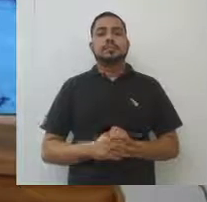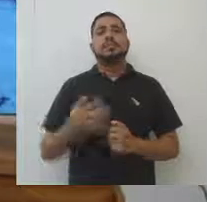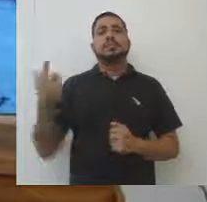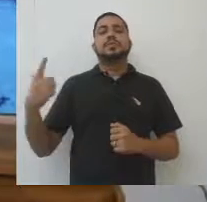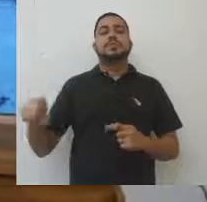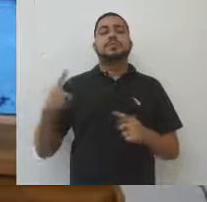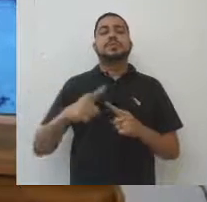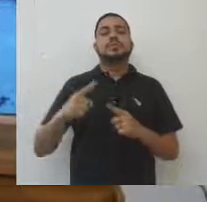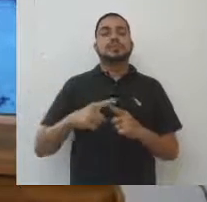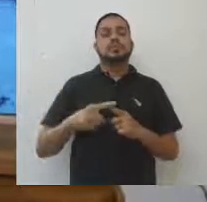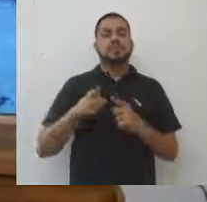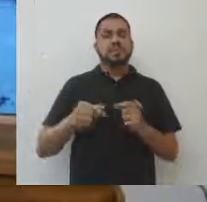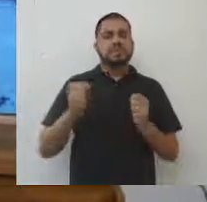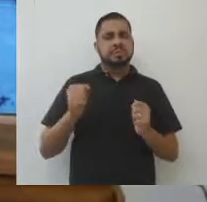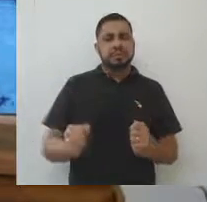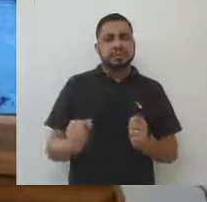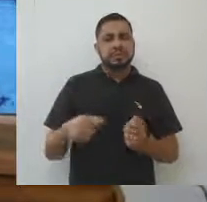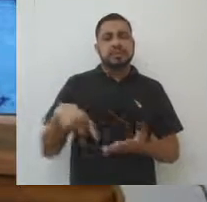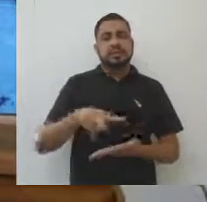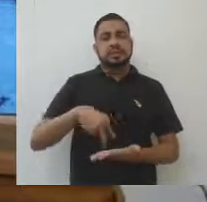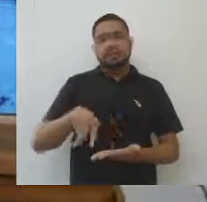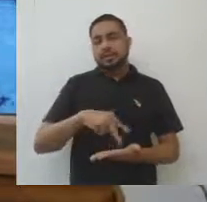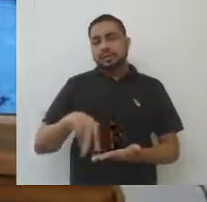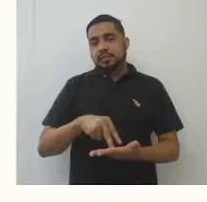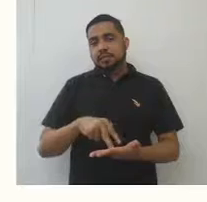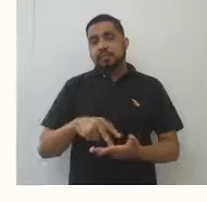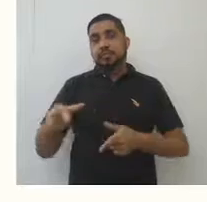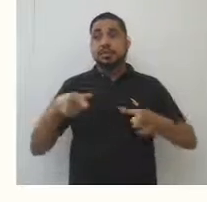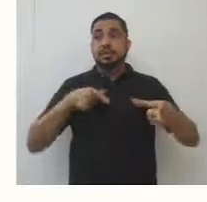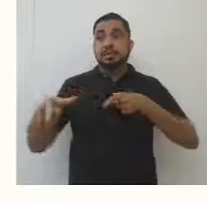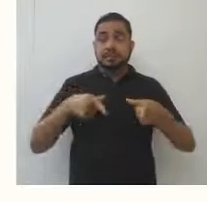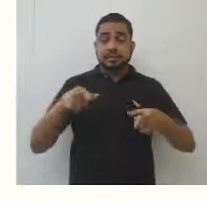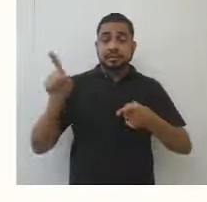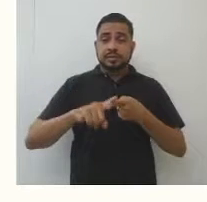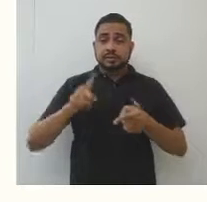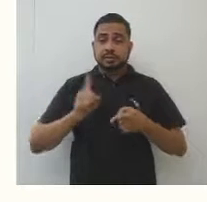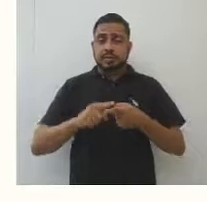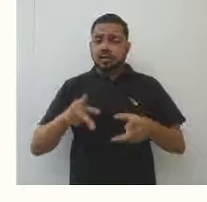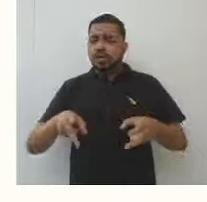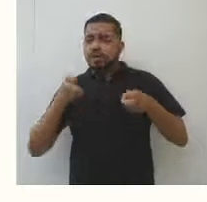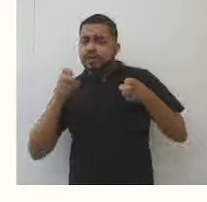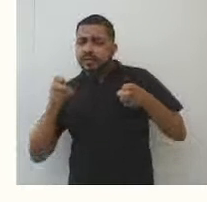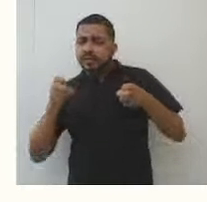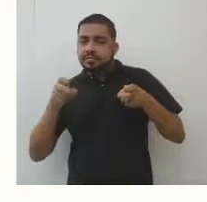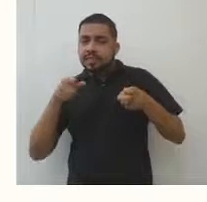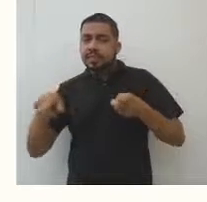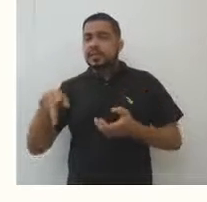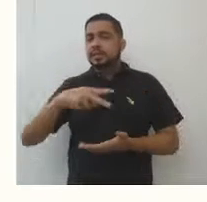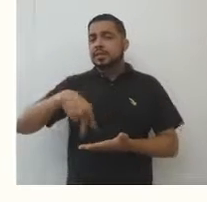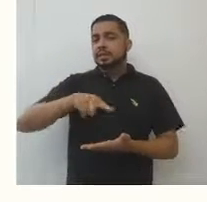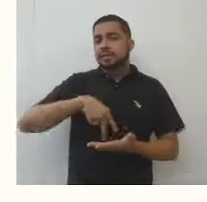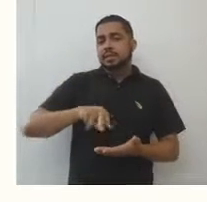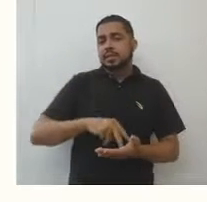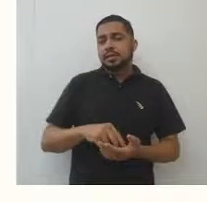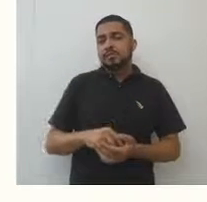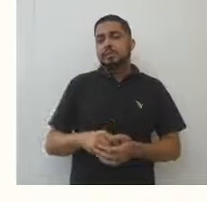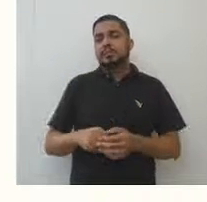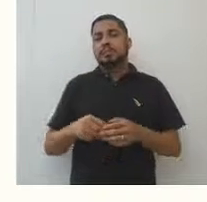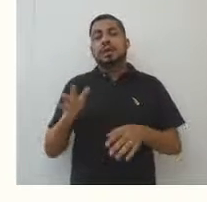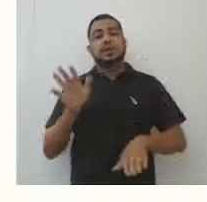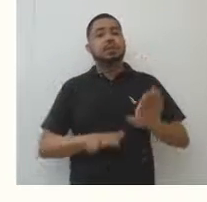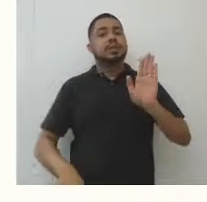Outro tipo, você pode dançar por trabalho, mas também, observe que a dança ela permeia. Dançar